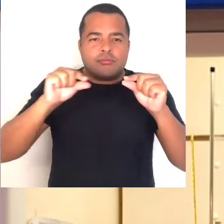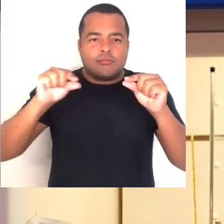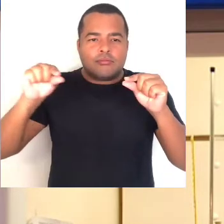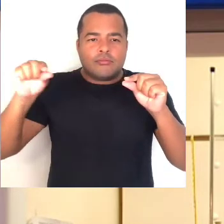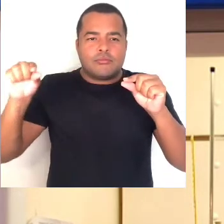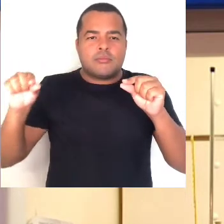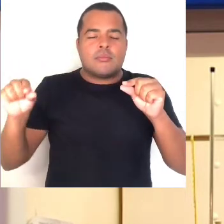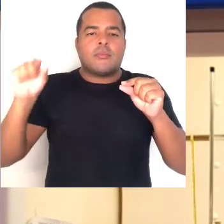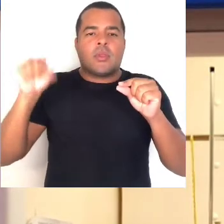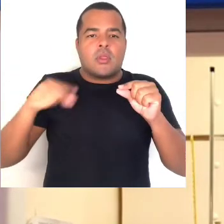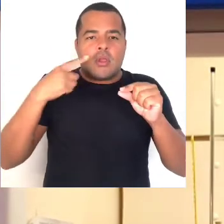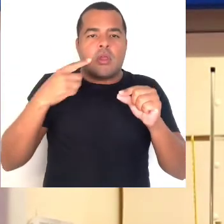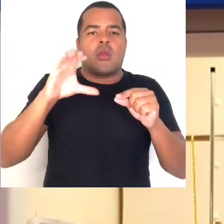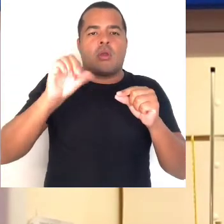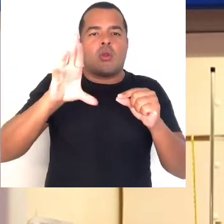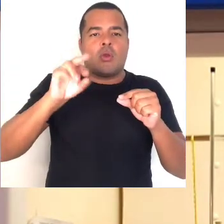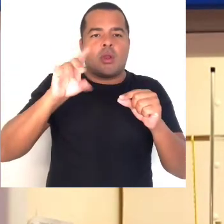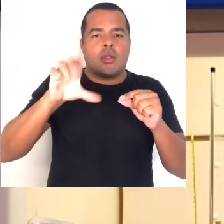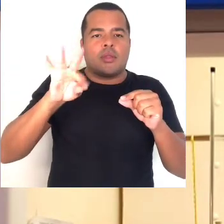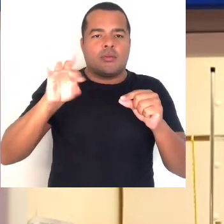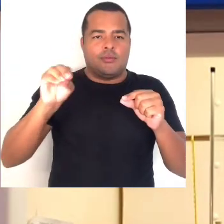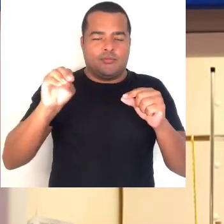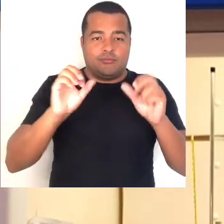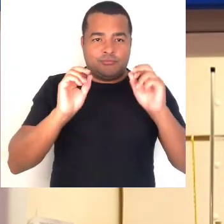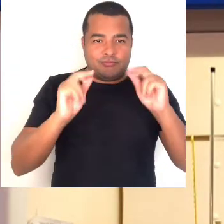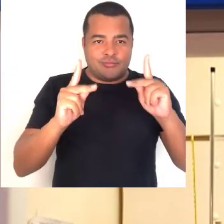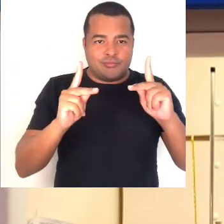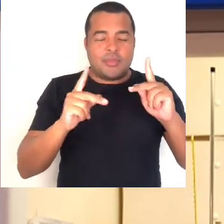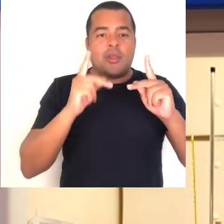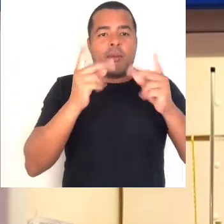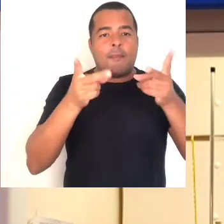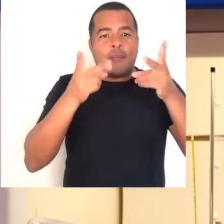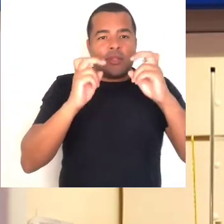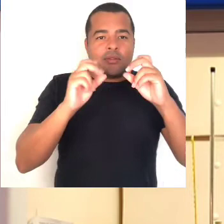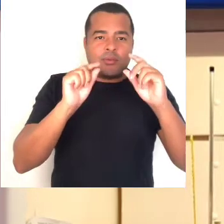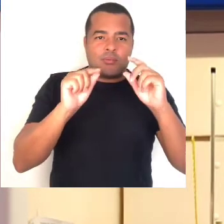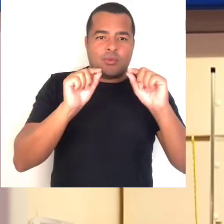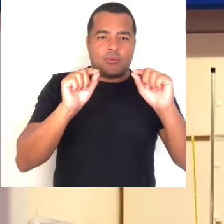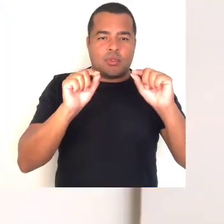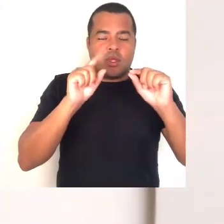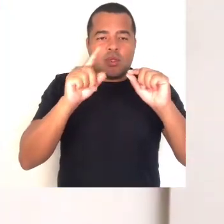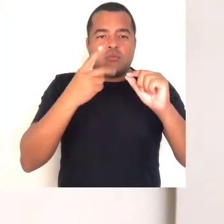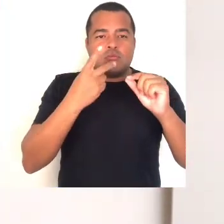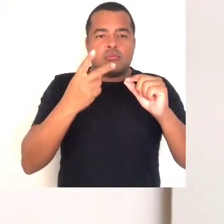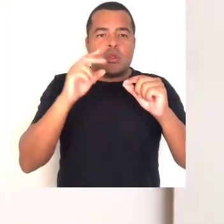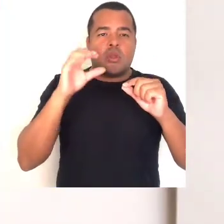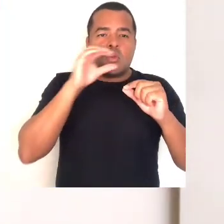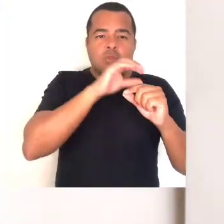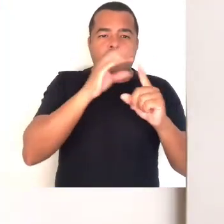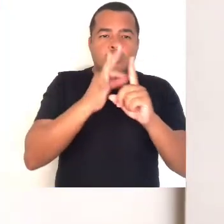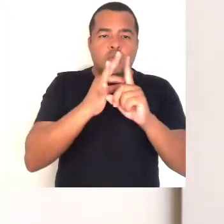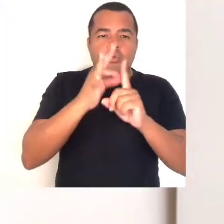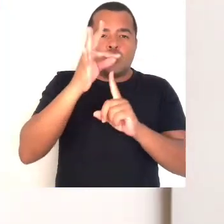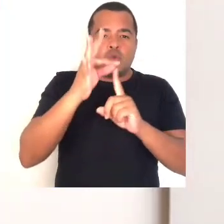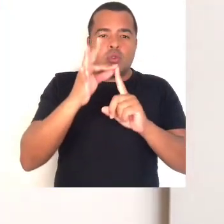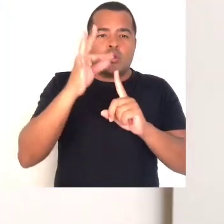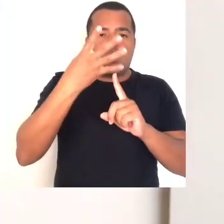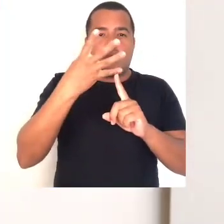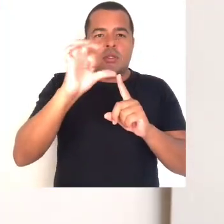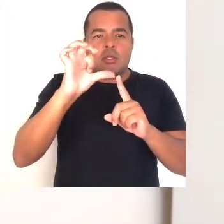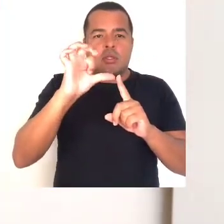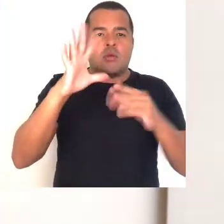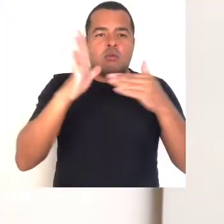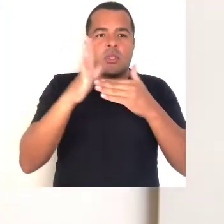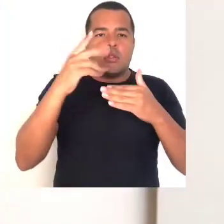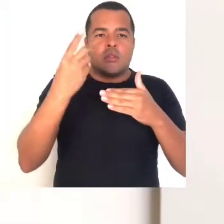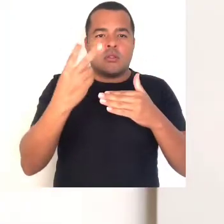coletado aqui nesse balão, nessa faixa de temperatura, é justamente o cloreto de terpibutila. Bem, pessoal, perceba, a temperatura ela